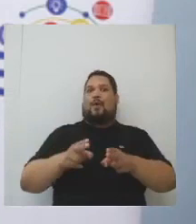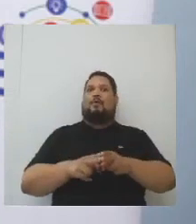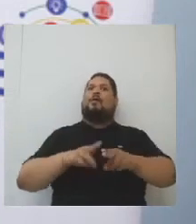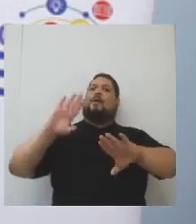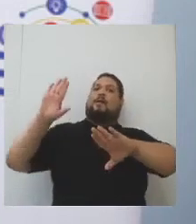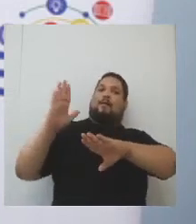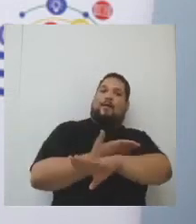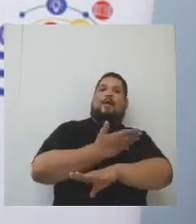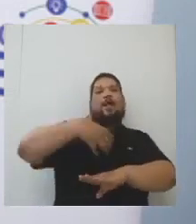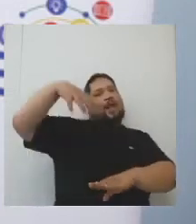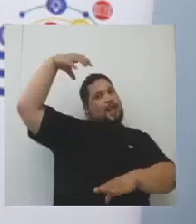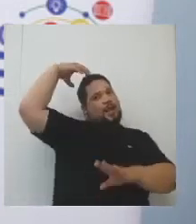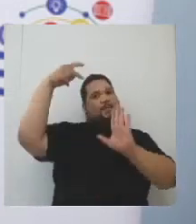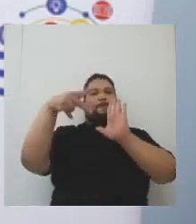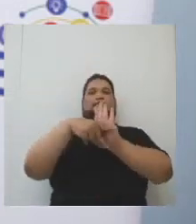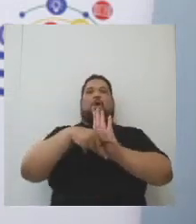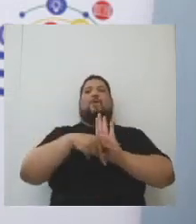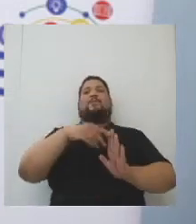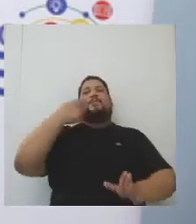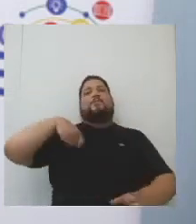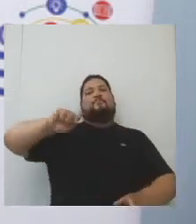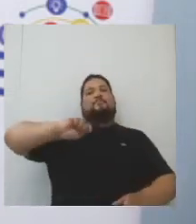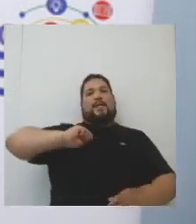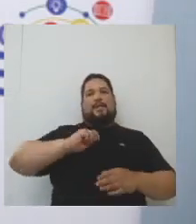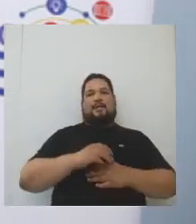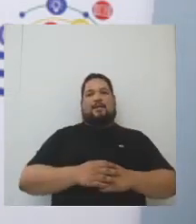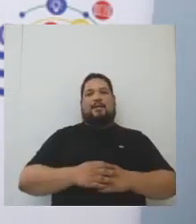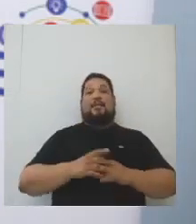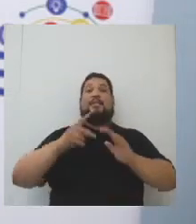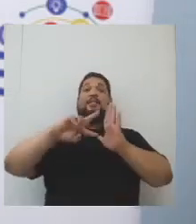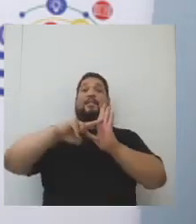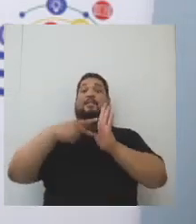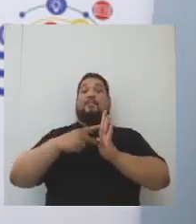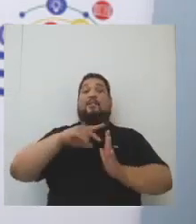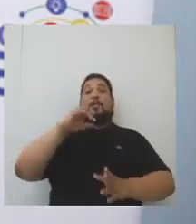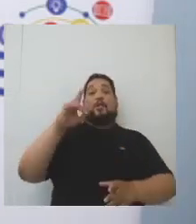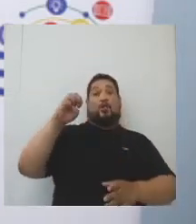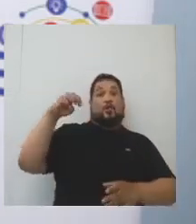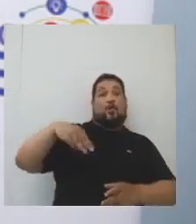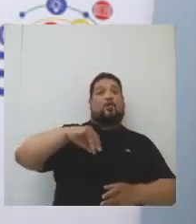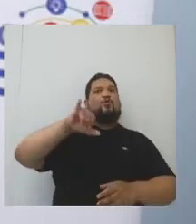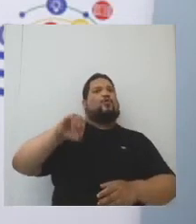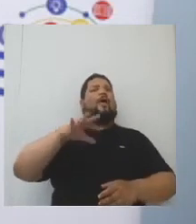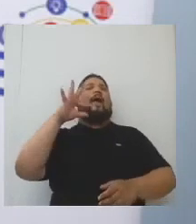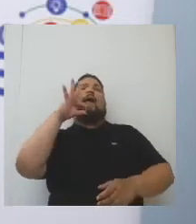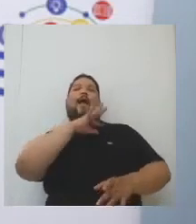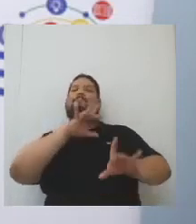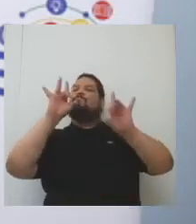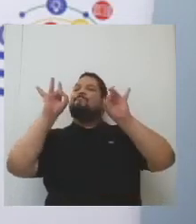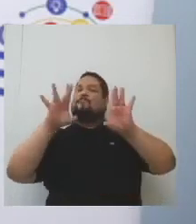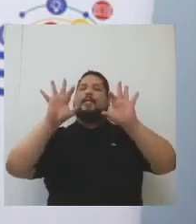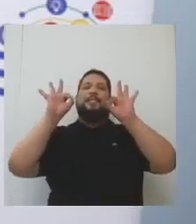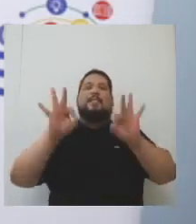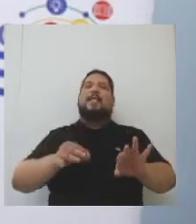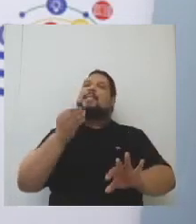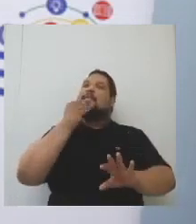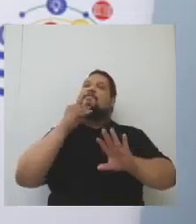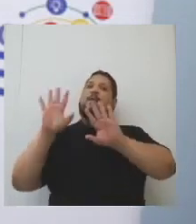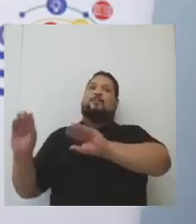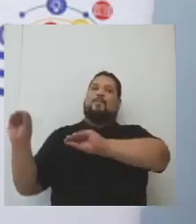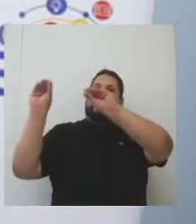depõe o rei espanhol. Então quer dizer, Dom João estava certo em fugir para o